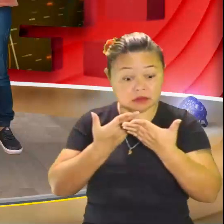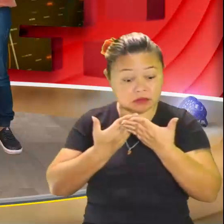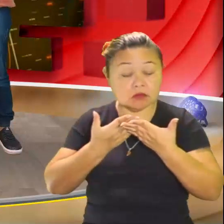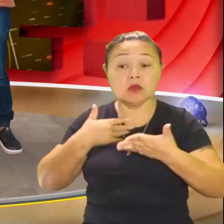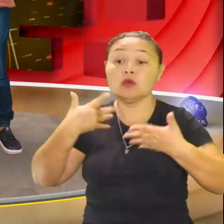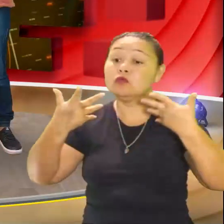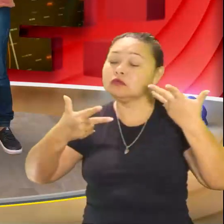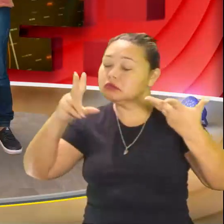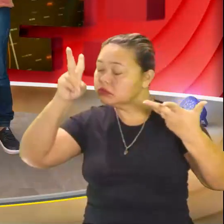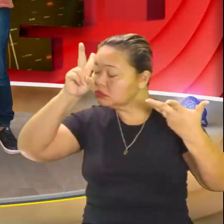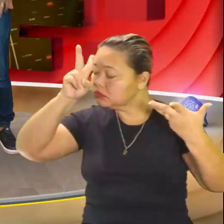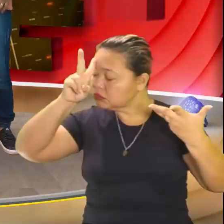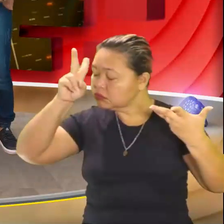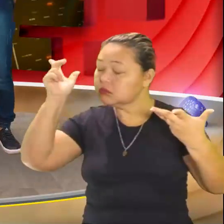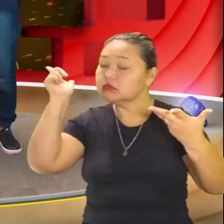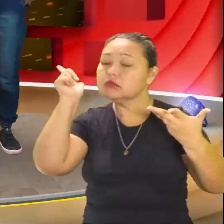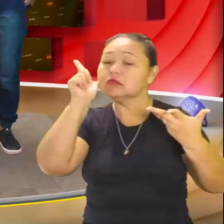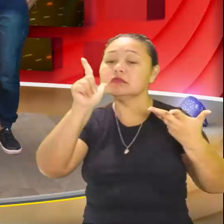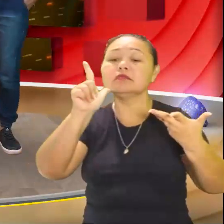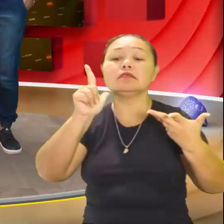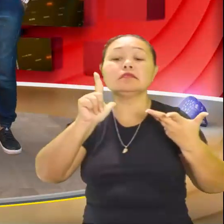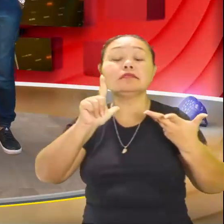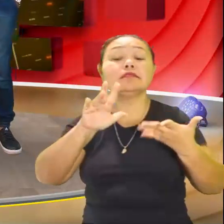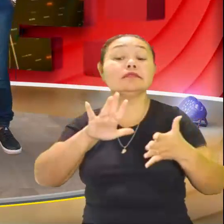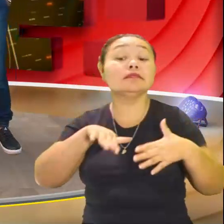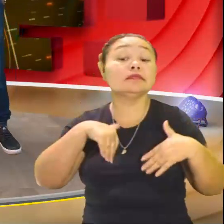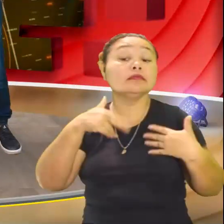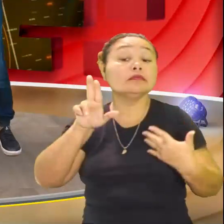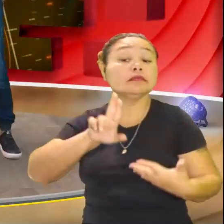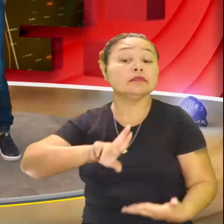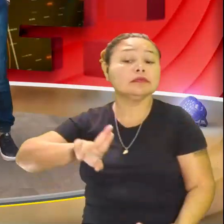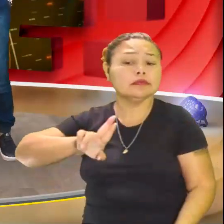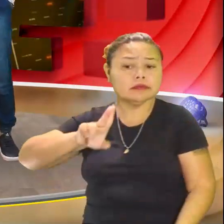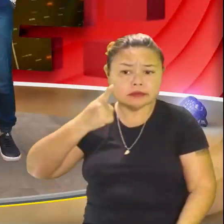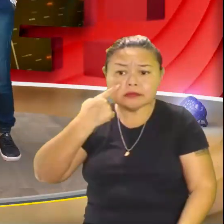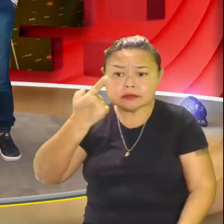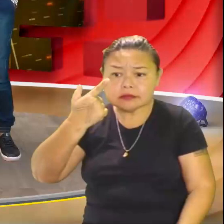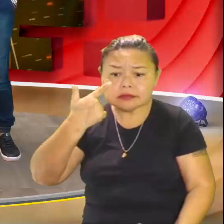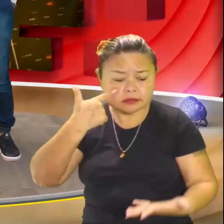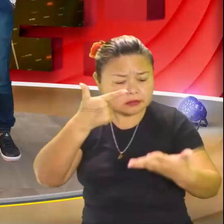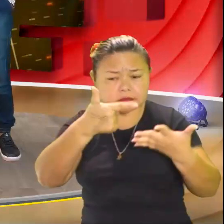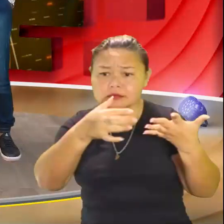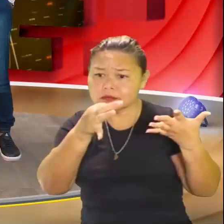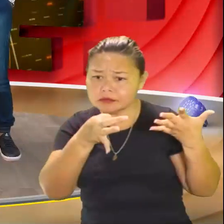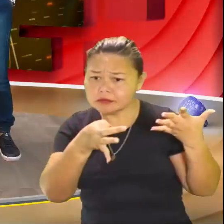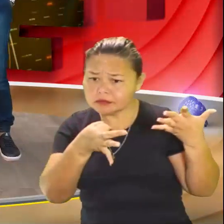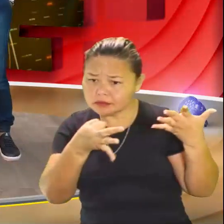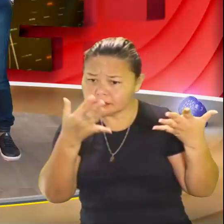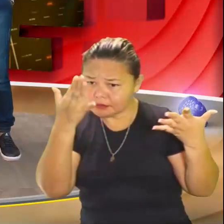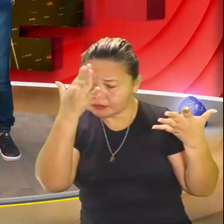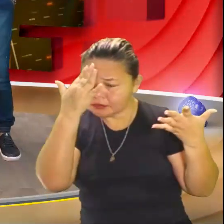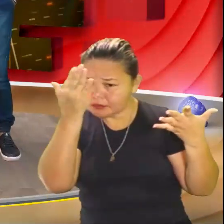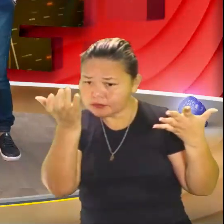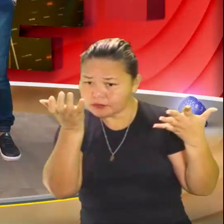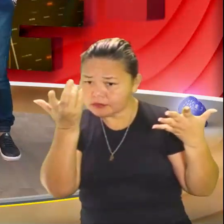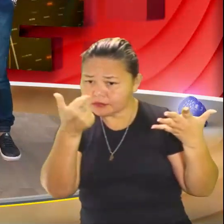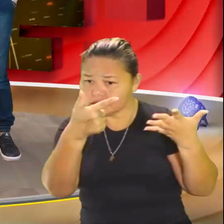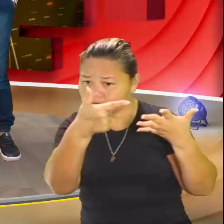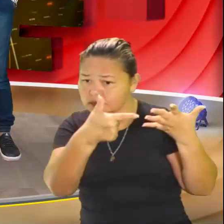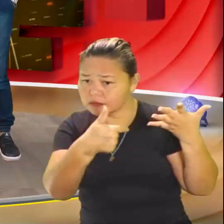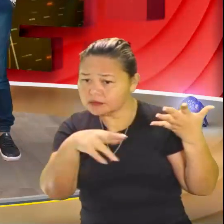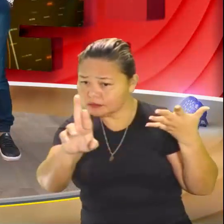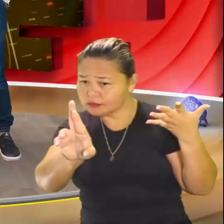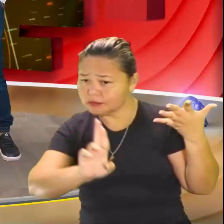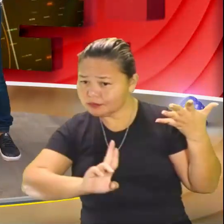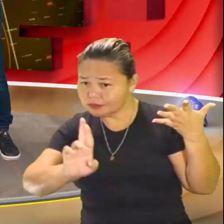bem, conseguimos relembrar de tudo. Mas e as aplicações? Isso é verdade. Vocês acertaram bastante no quiz? Isso que a gente quer saber. Tá? Manda